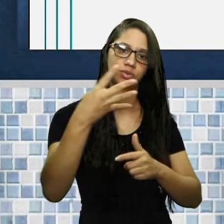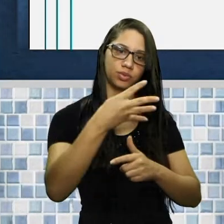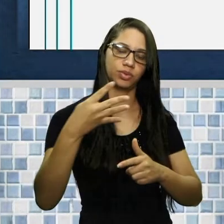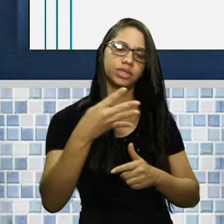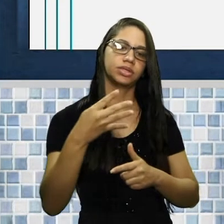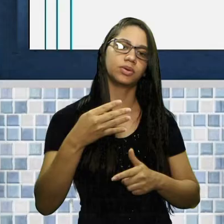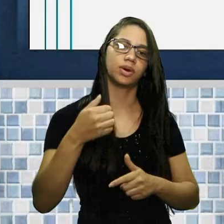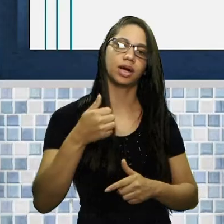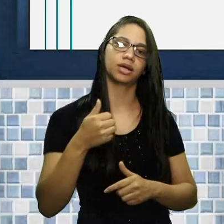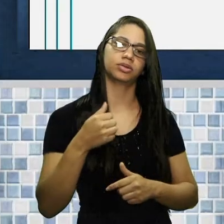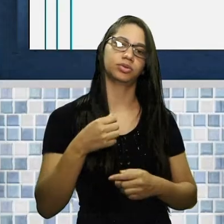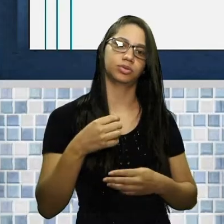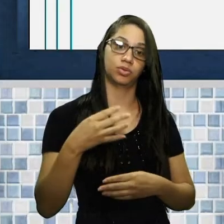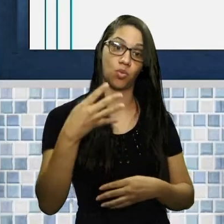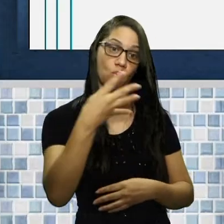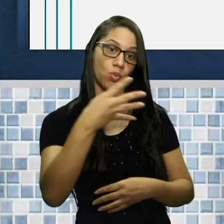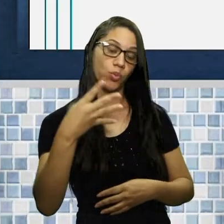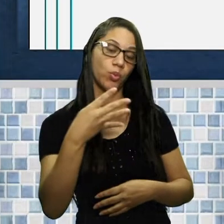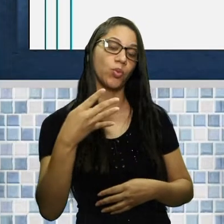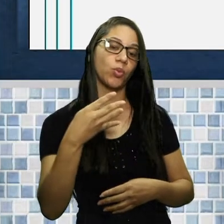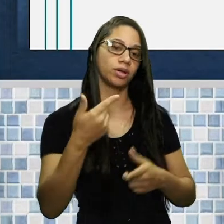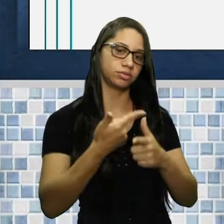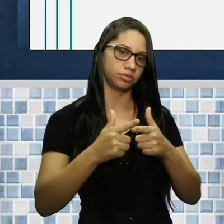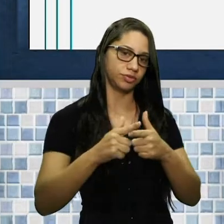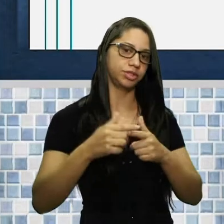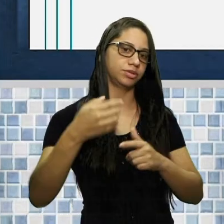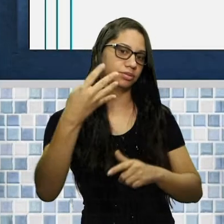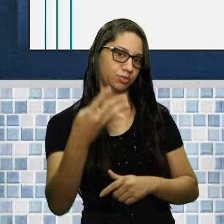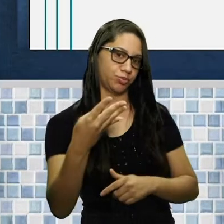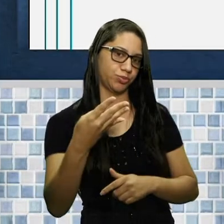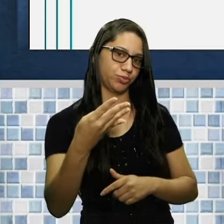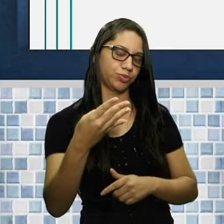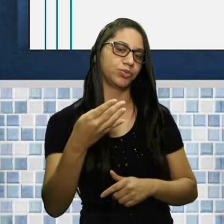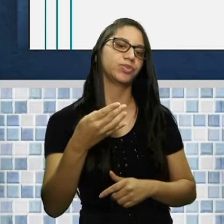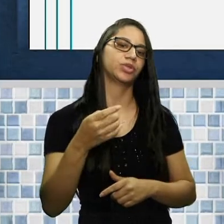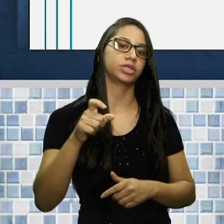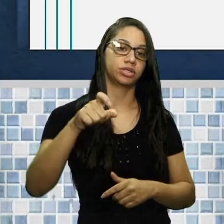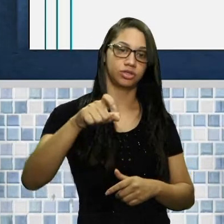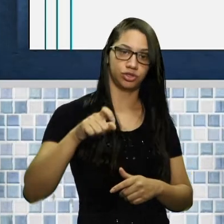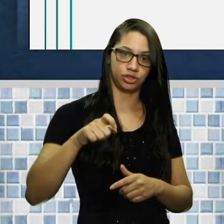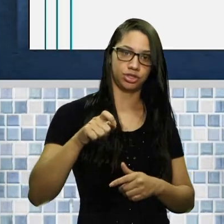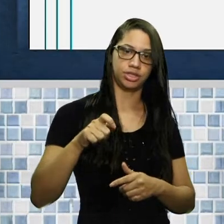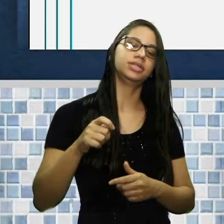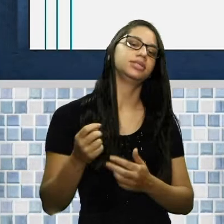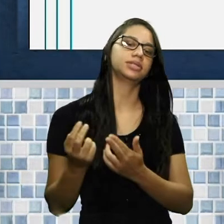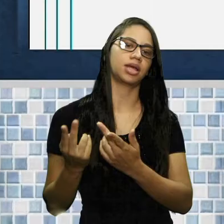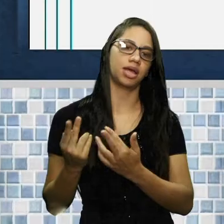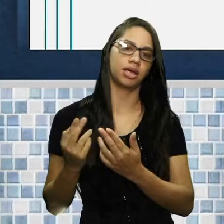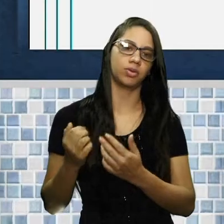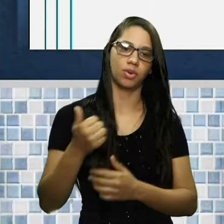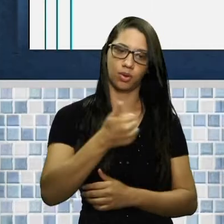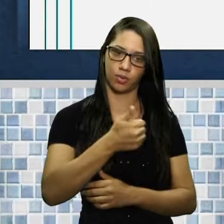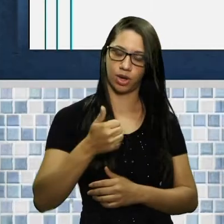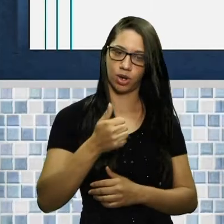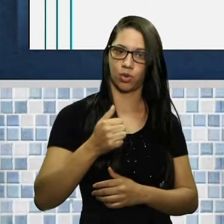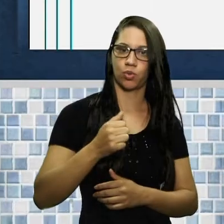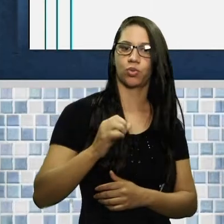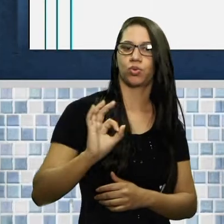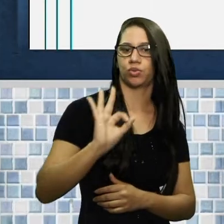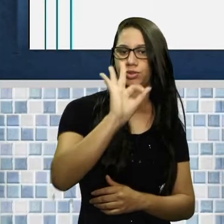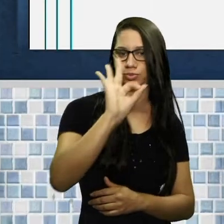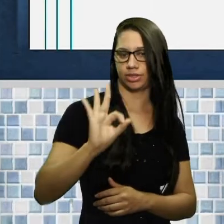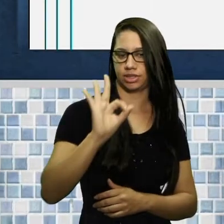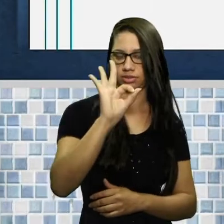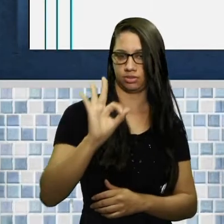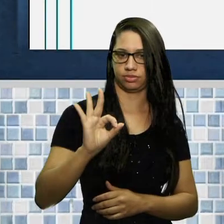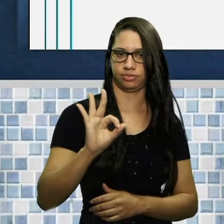nós vamos encontrar 44 por 4, nós vamos encontrar 11. Então, o abatimento que foi dado no fogão foi